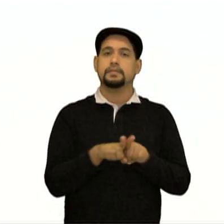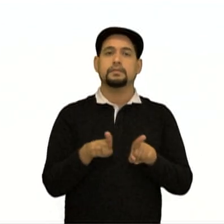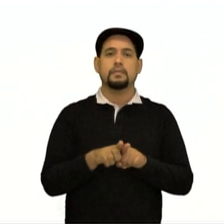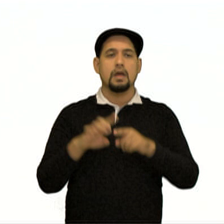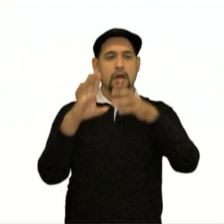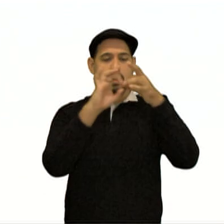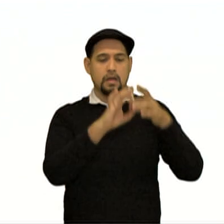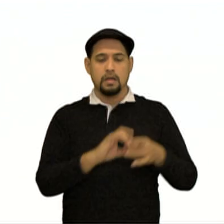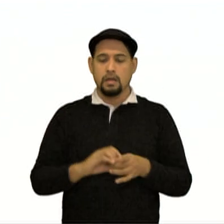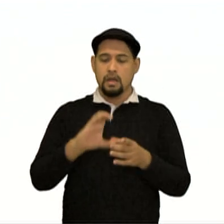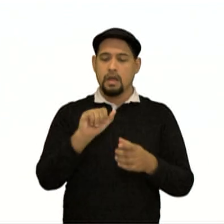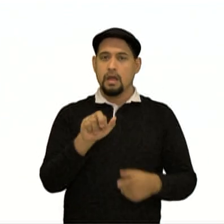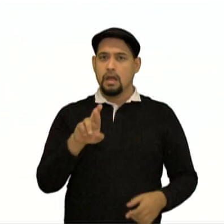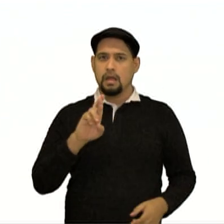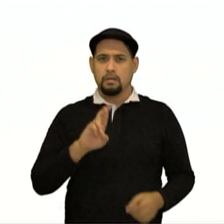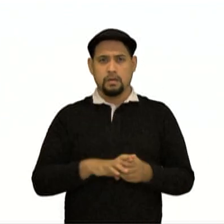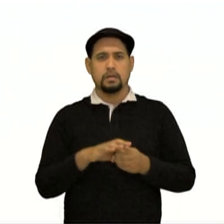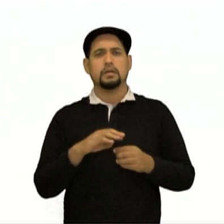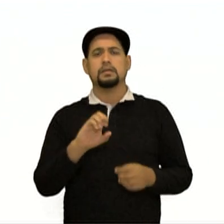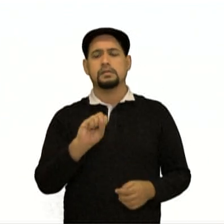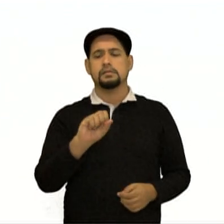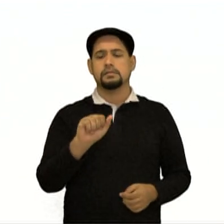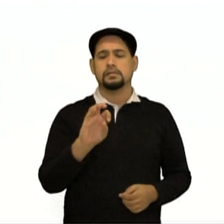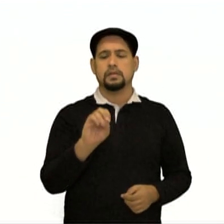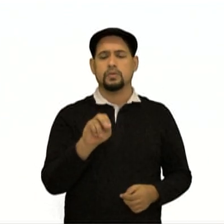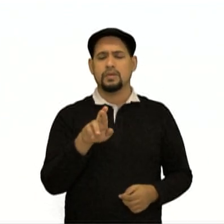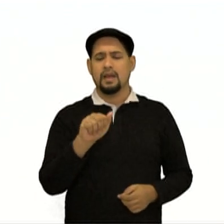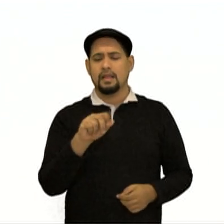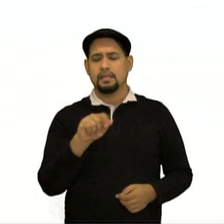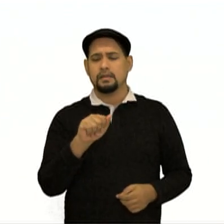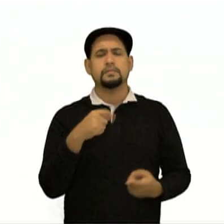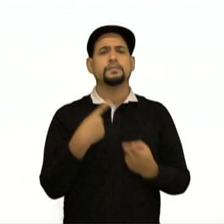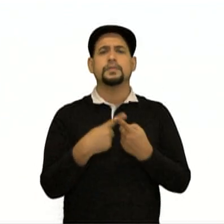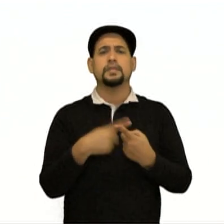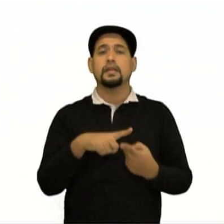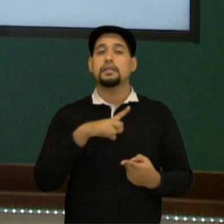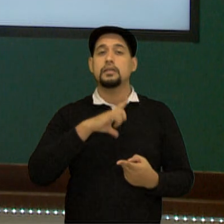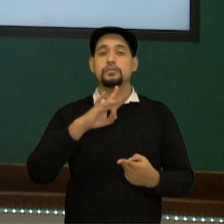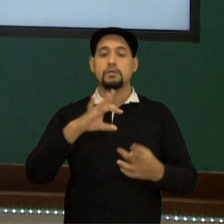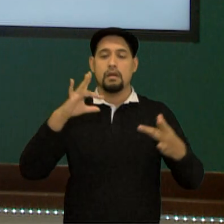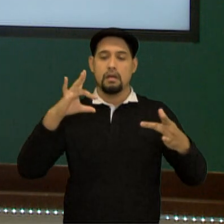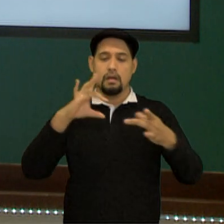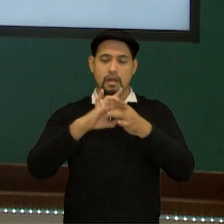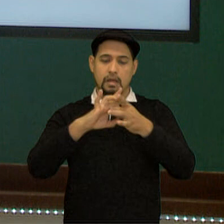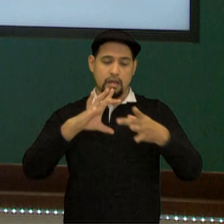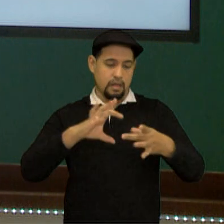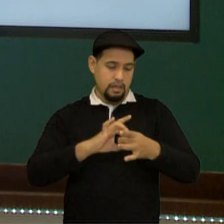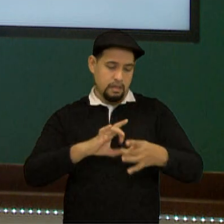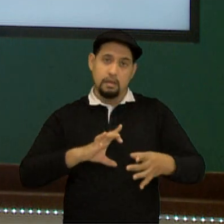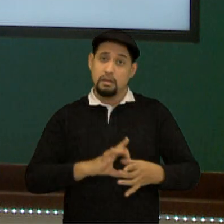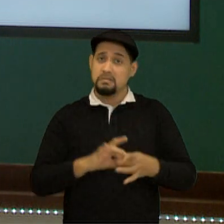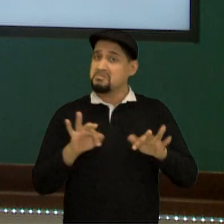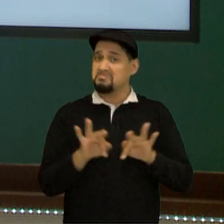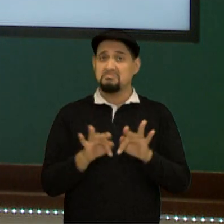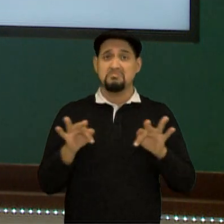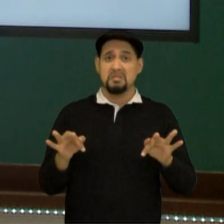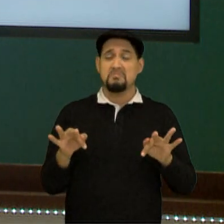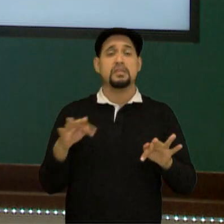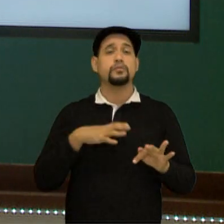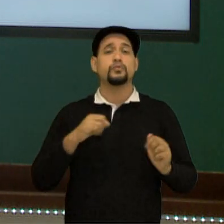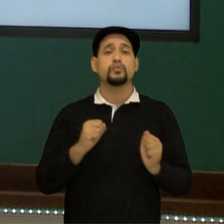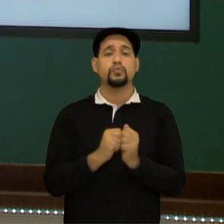carbônica saturada. Saturada porque ela só tem ligações simples entre